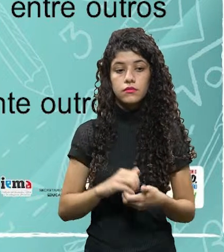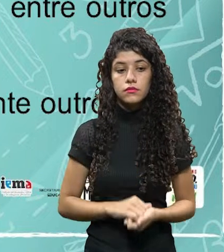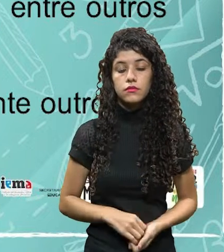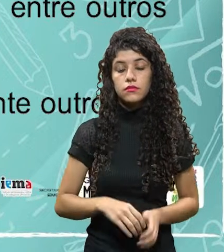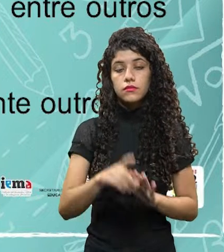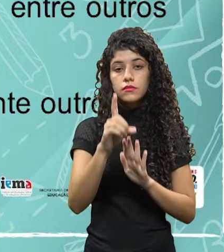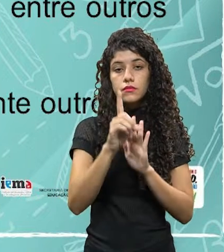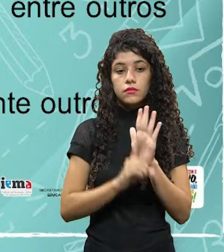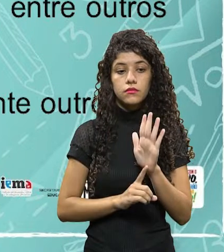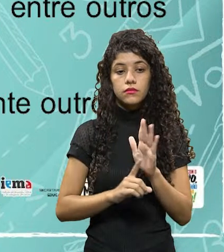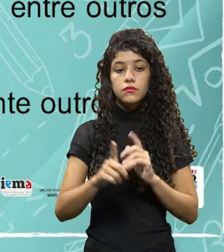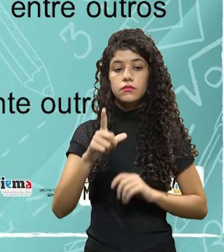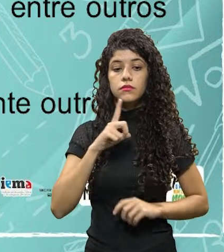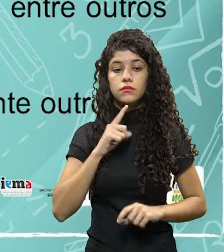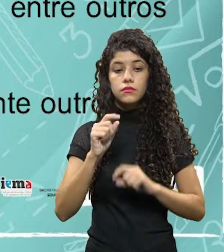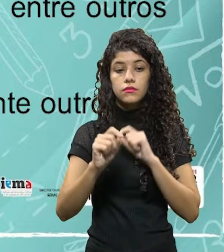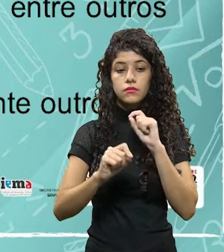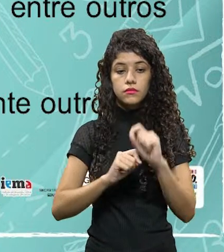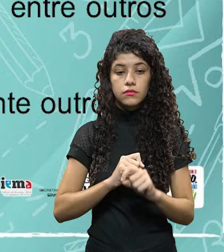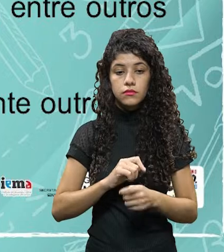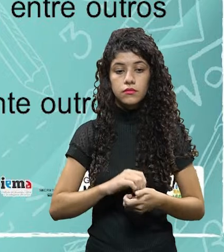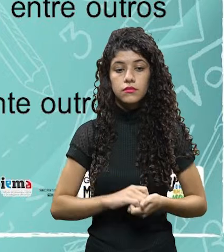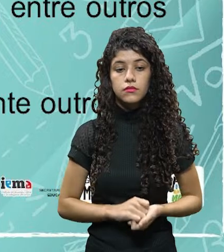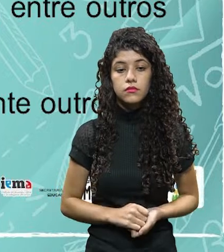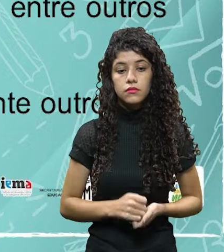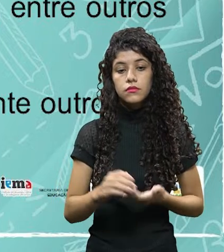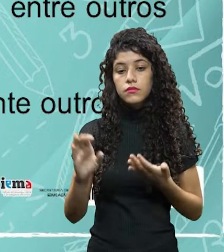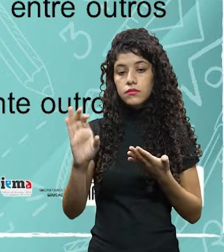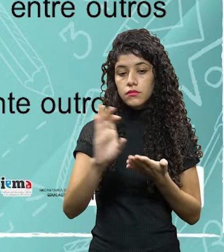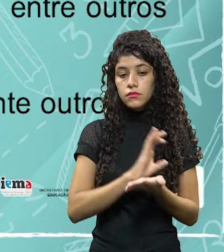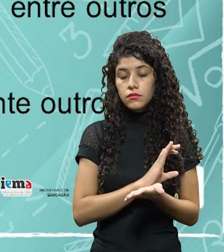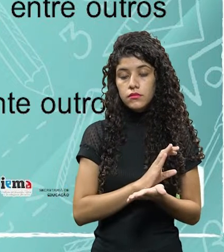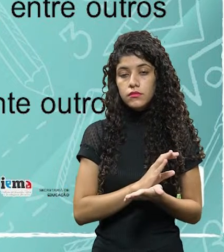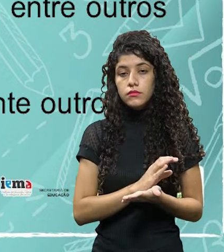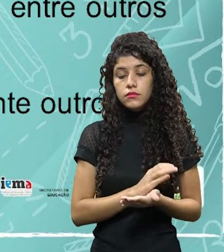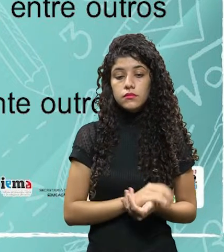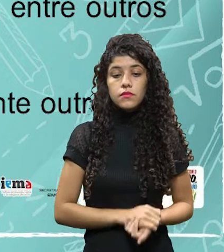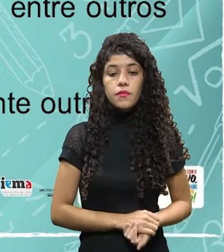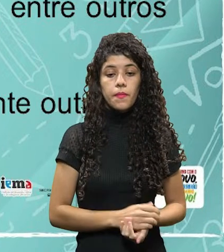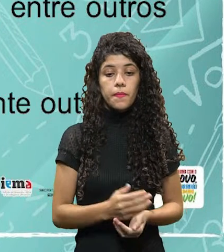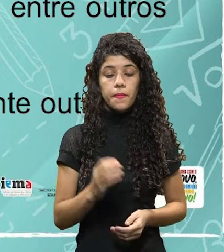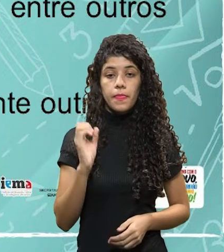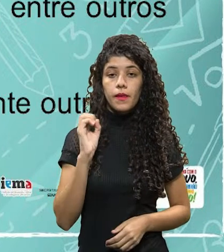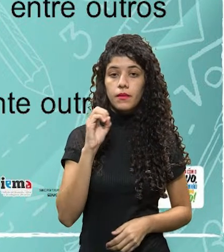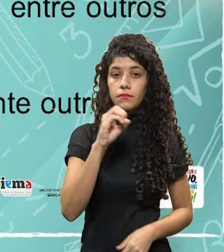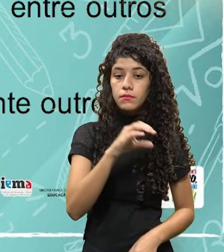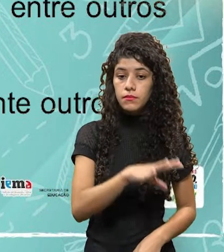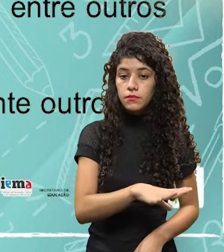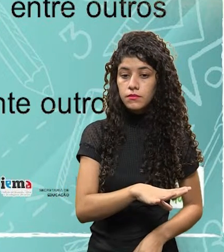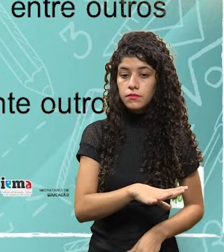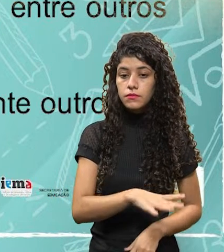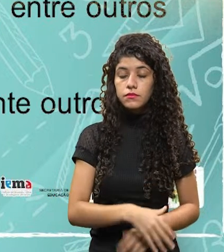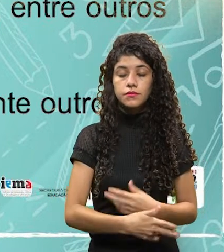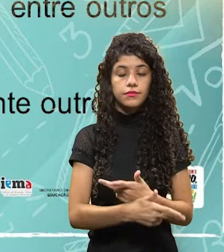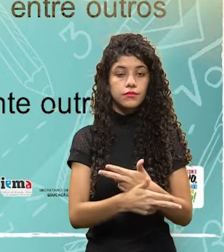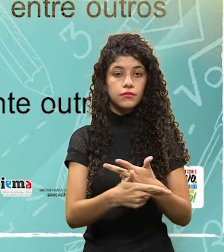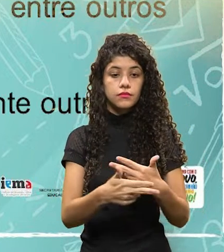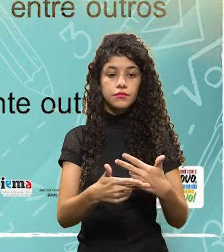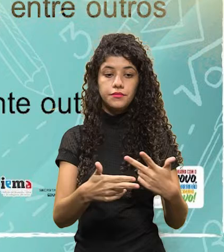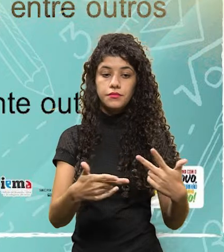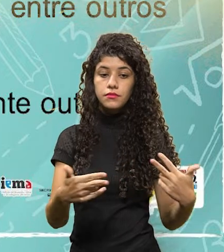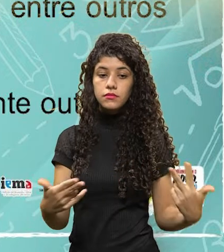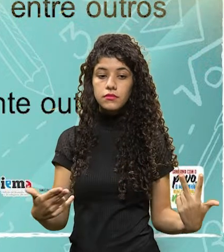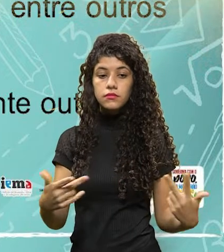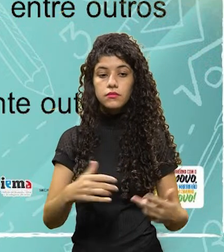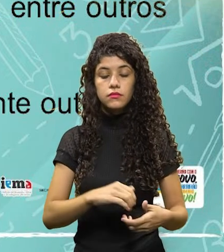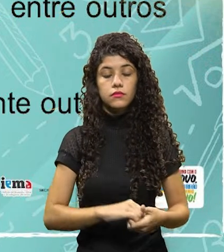dos direitos, está vinculado àquela nomenclatura a receber. Então, títulos a receber, contas a receber,